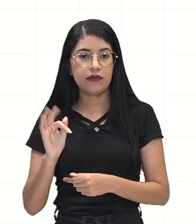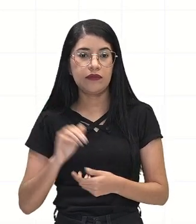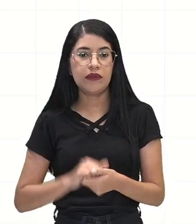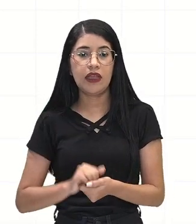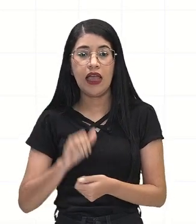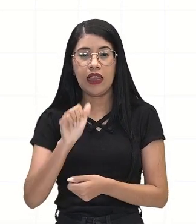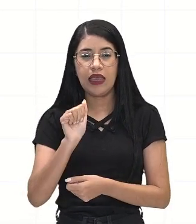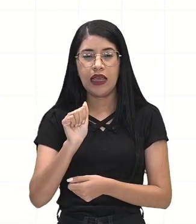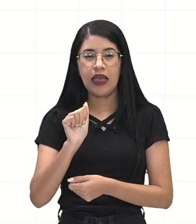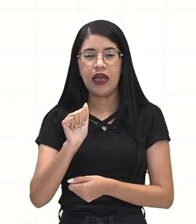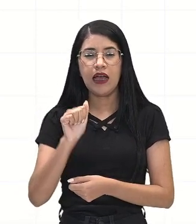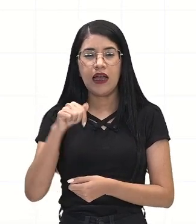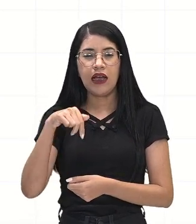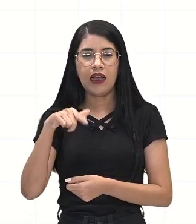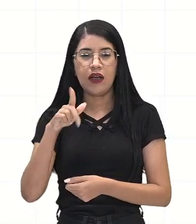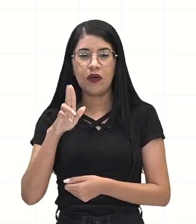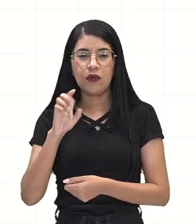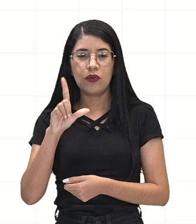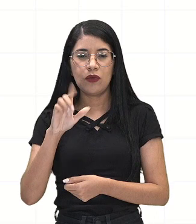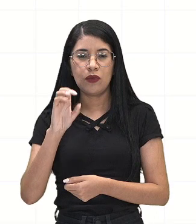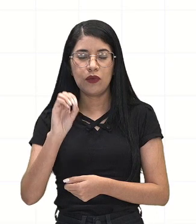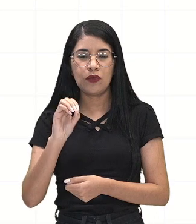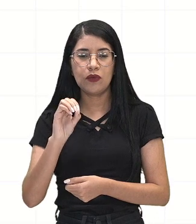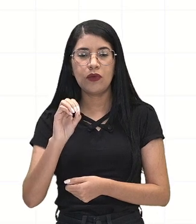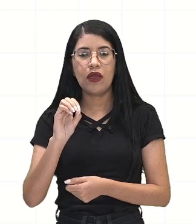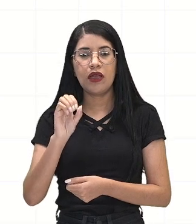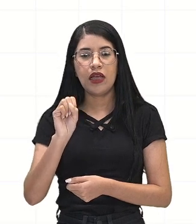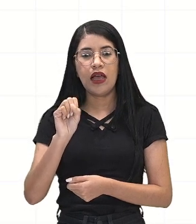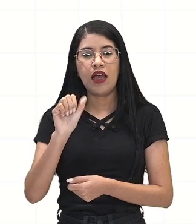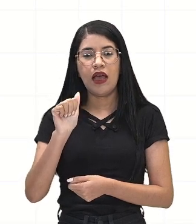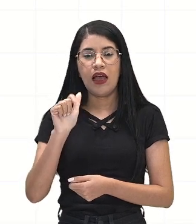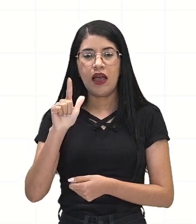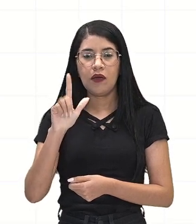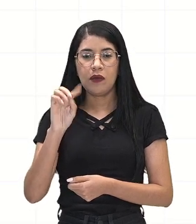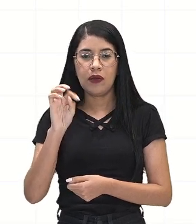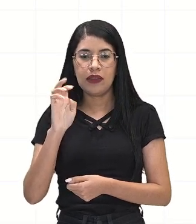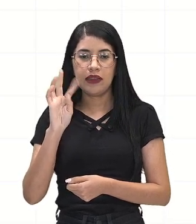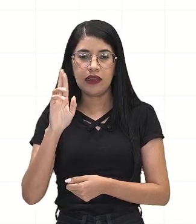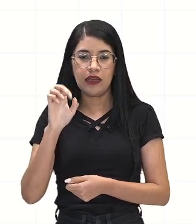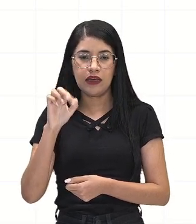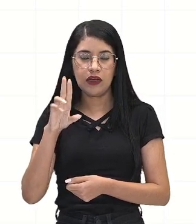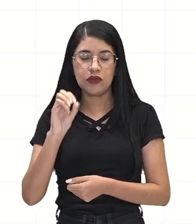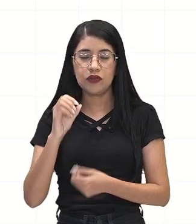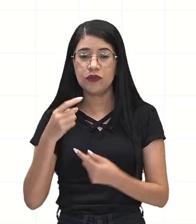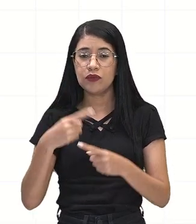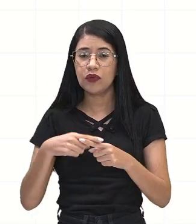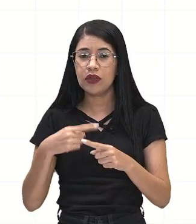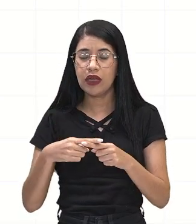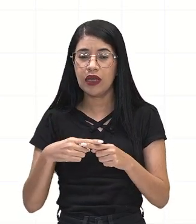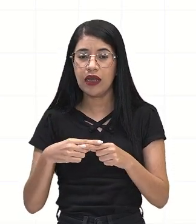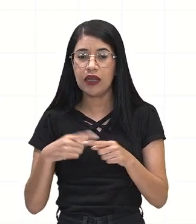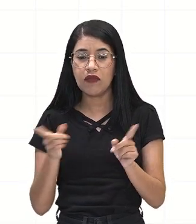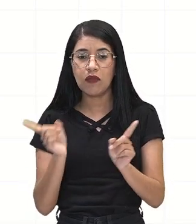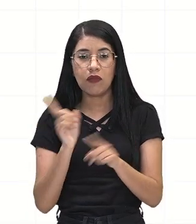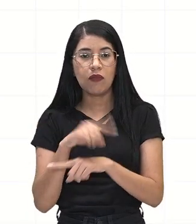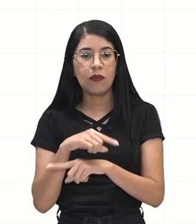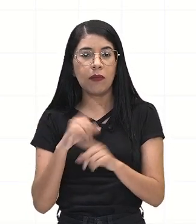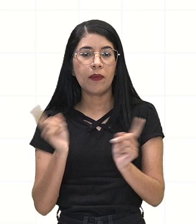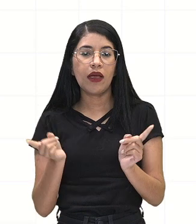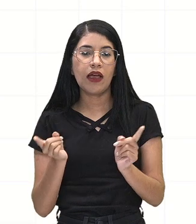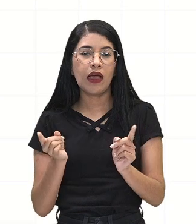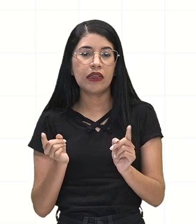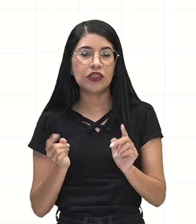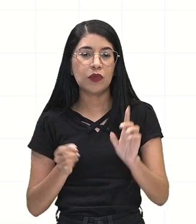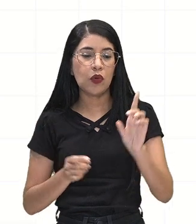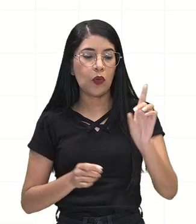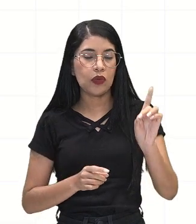alternos internos. Por que essa palavra alternos? Porque eles vão alternar o lado, ó, tá vendo? Aqui ele está desse lado